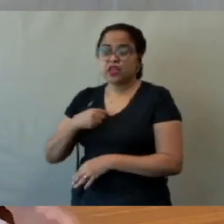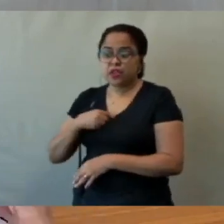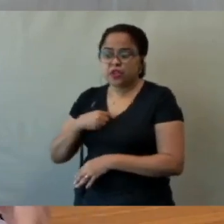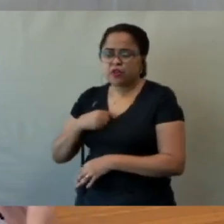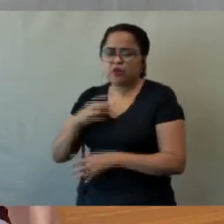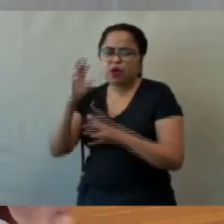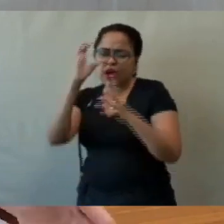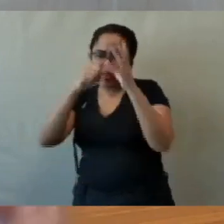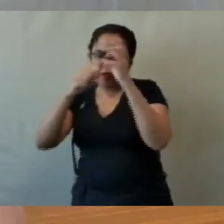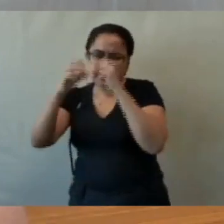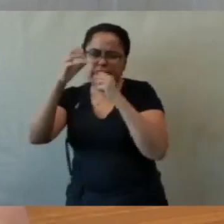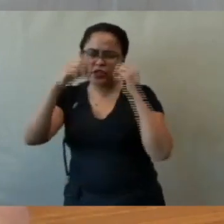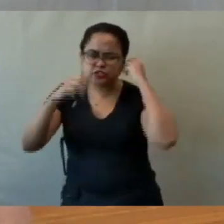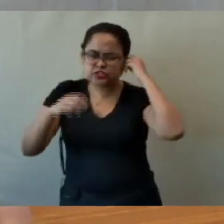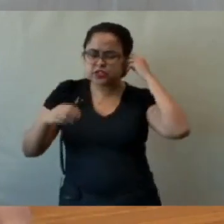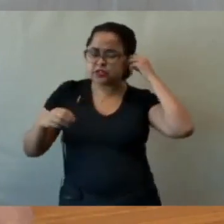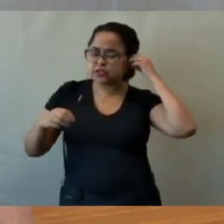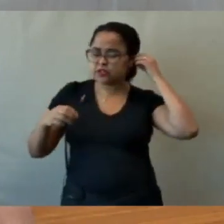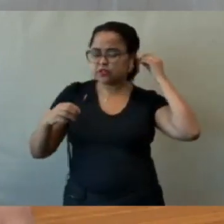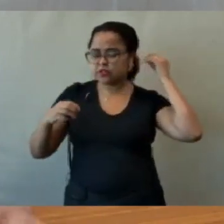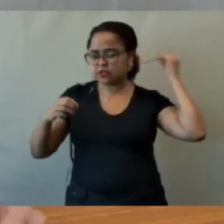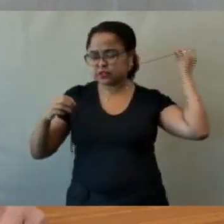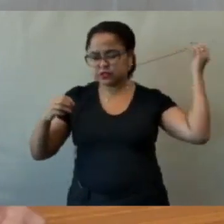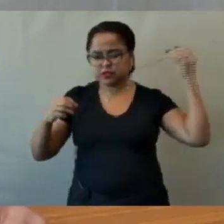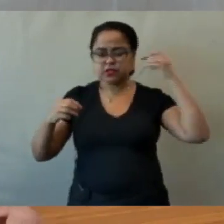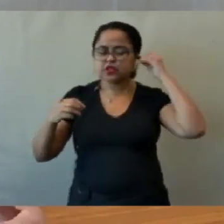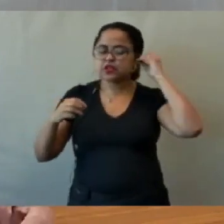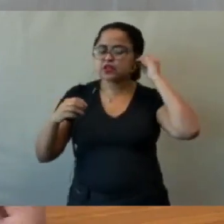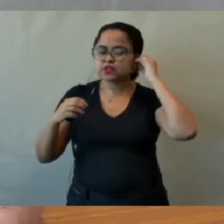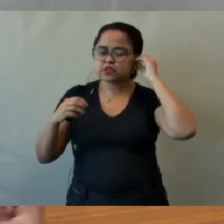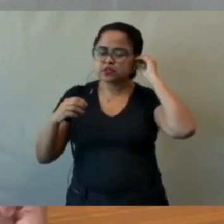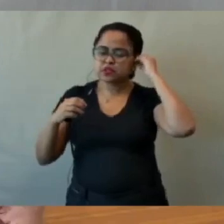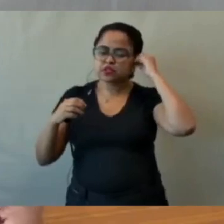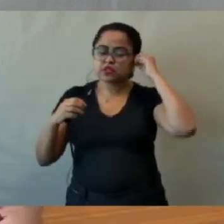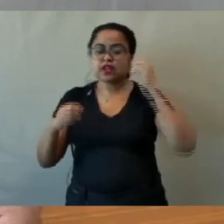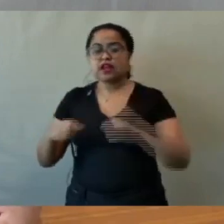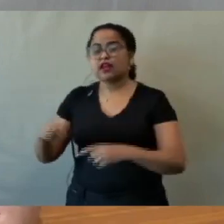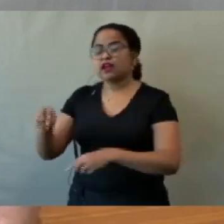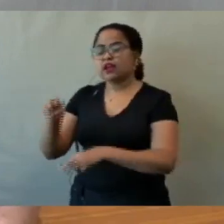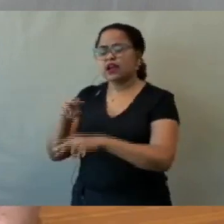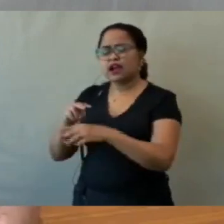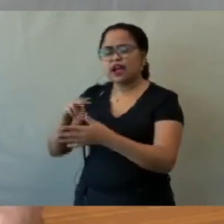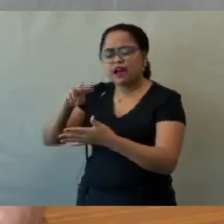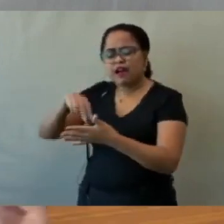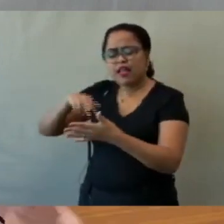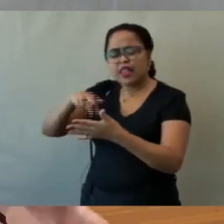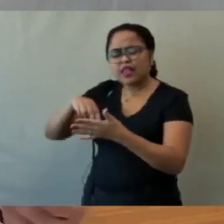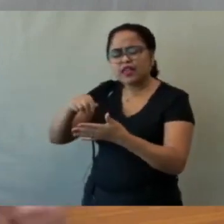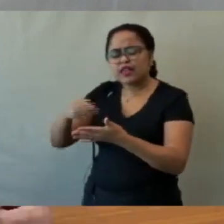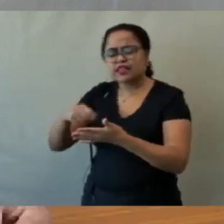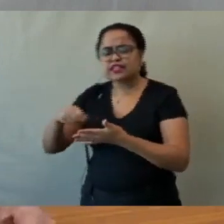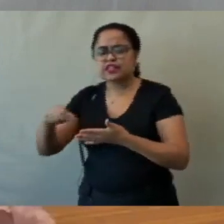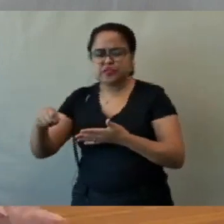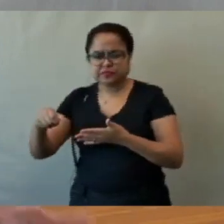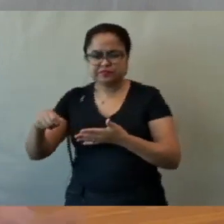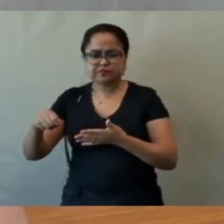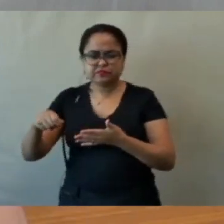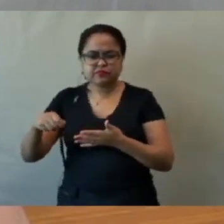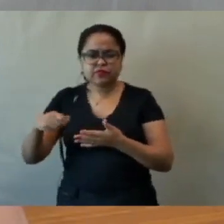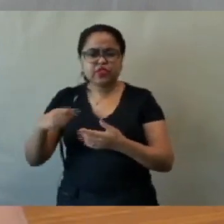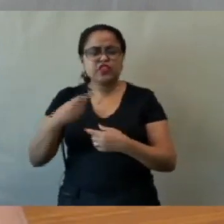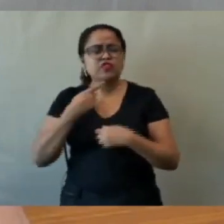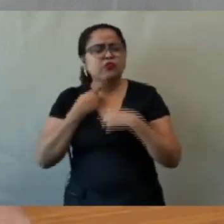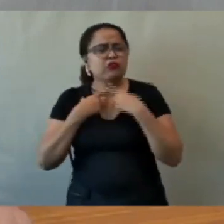fazenda. Aprendi a ler e escrever. E, quando eu cresci, eu tinha muita vontade de estudar. E, quando eu cresci, vim para